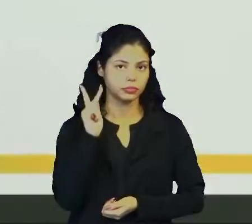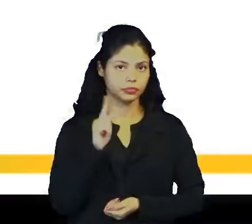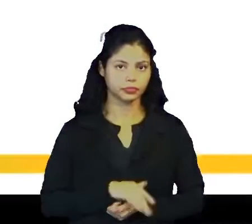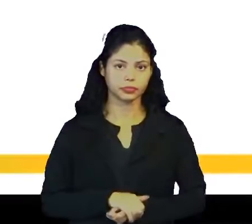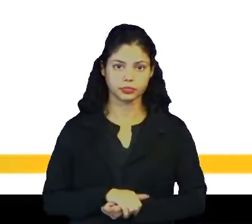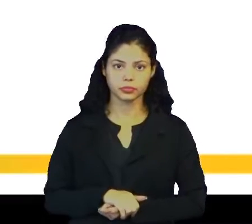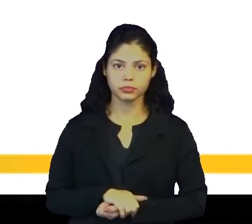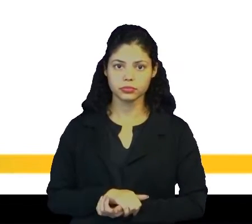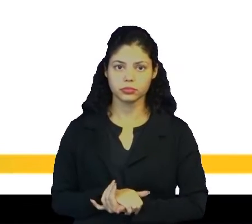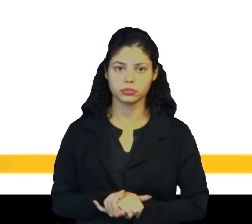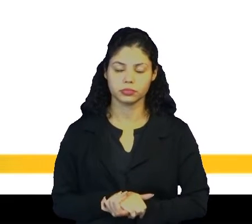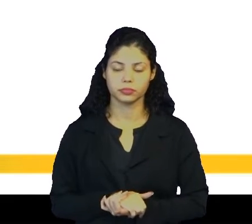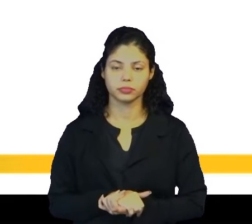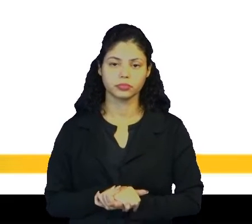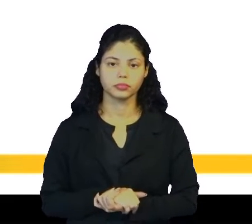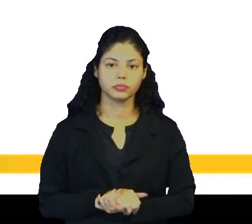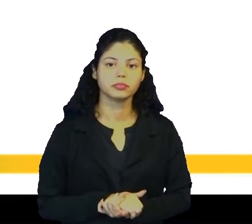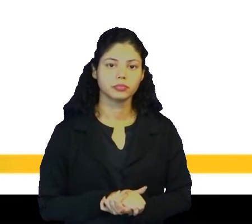ok?